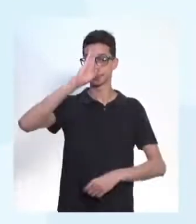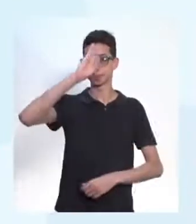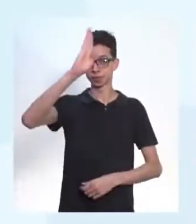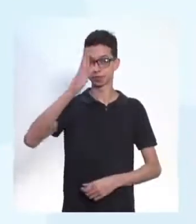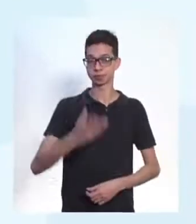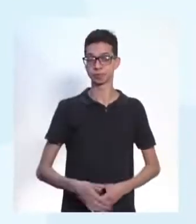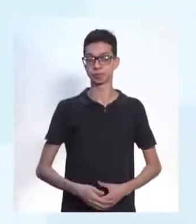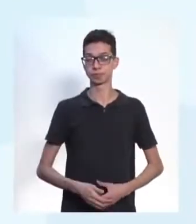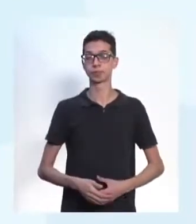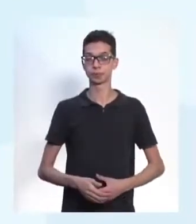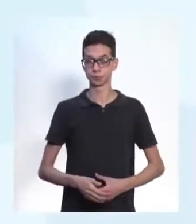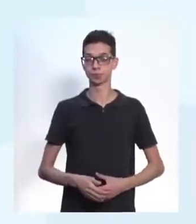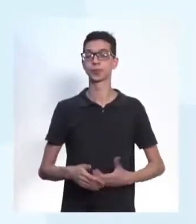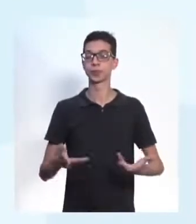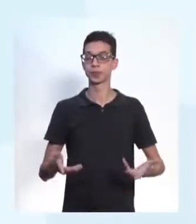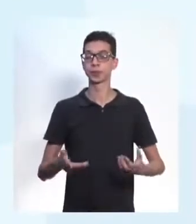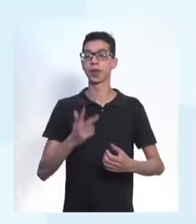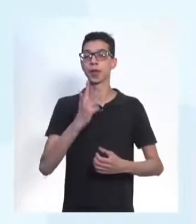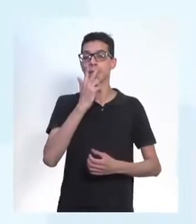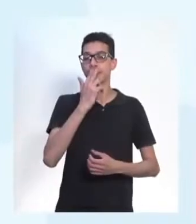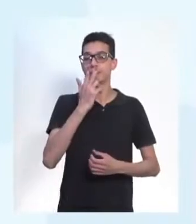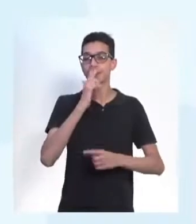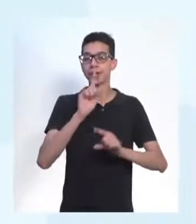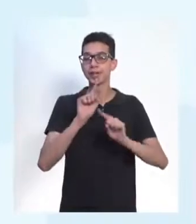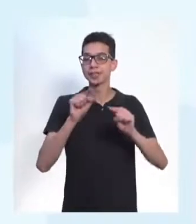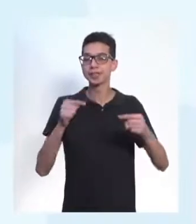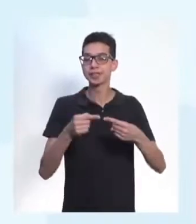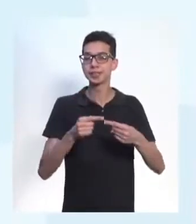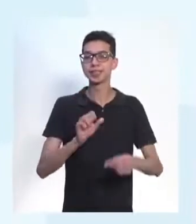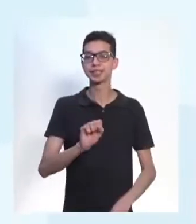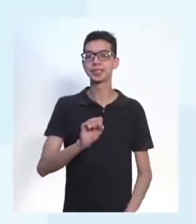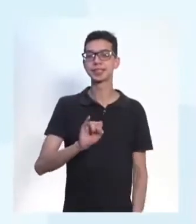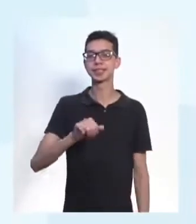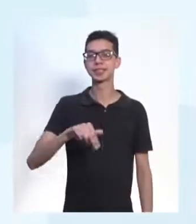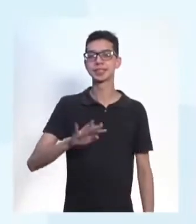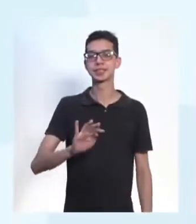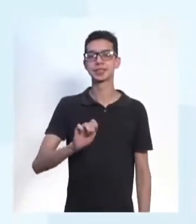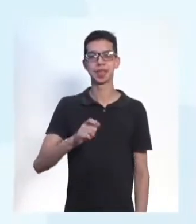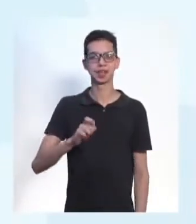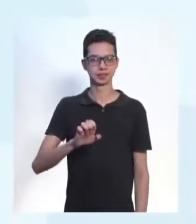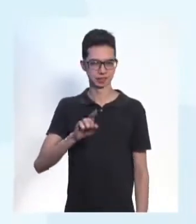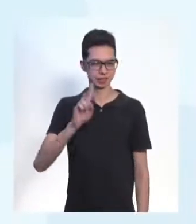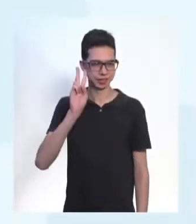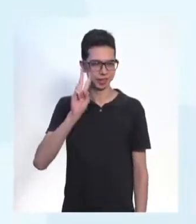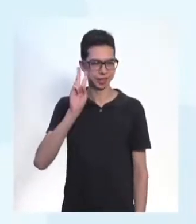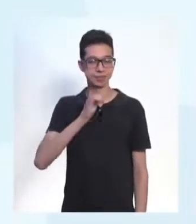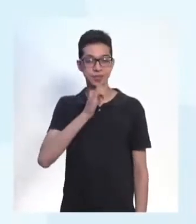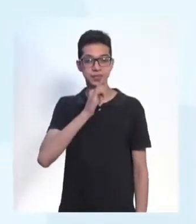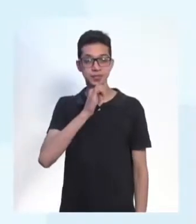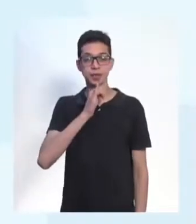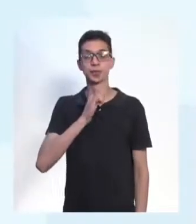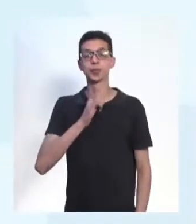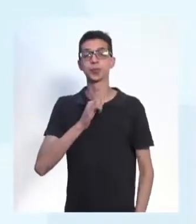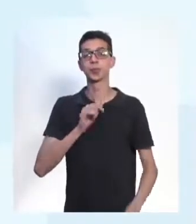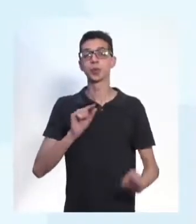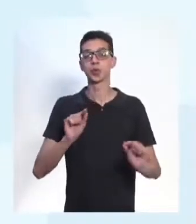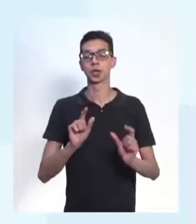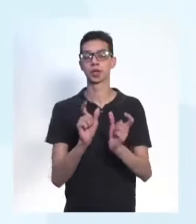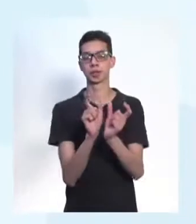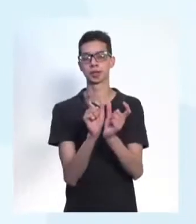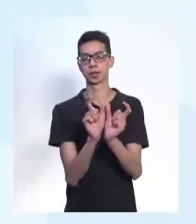uma função sintática. Lembra da sintaxe, em que a gente tem ali as construções